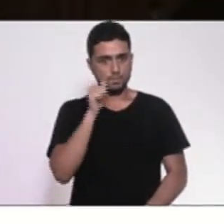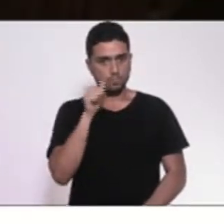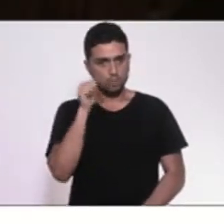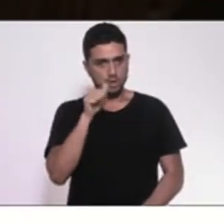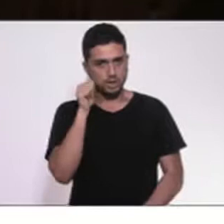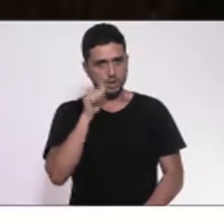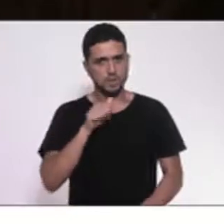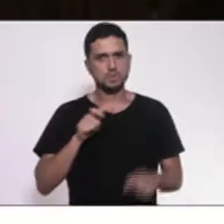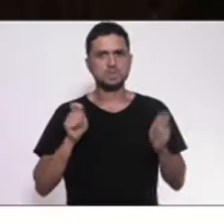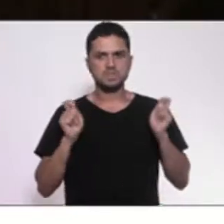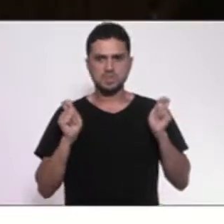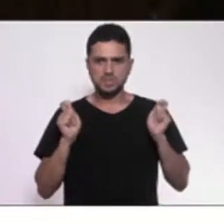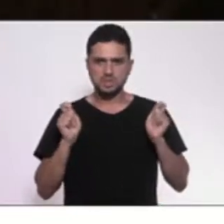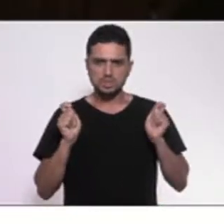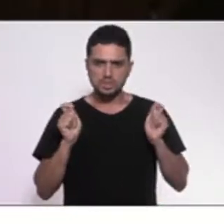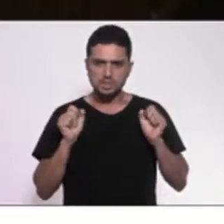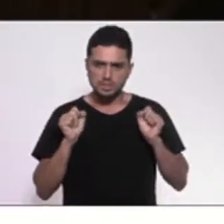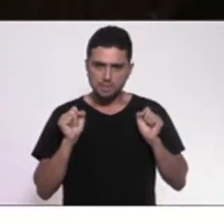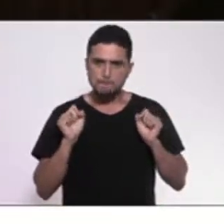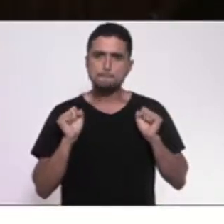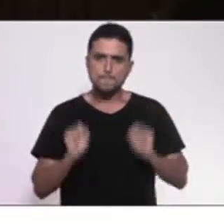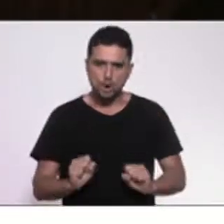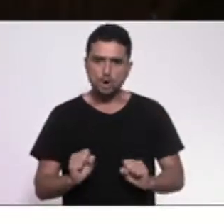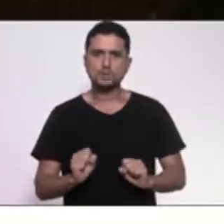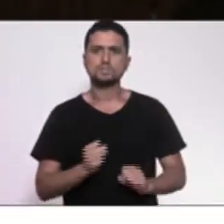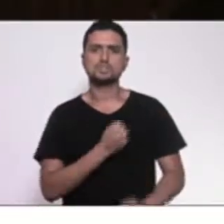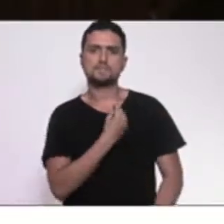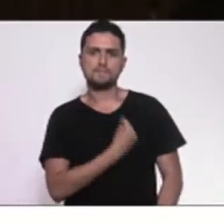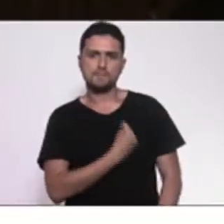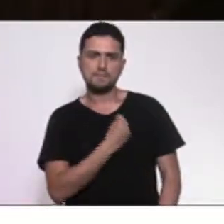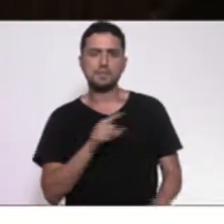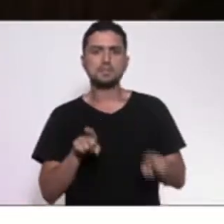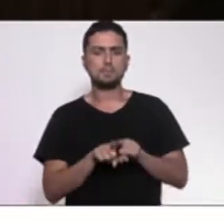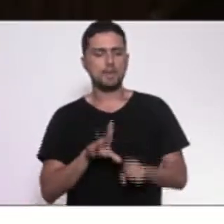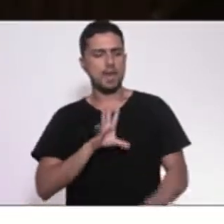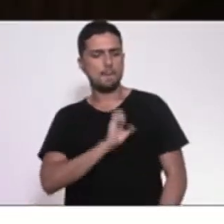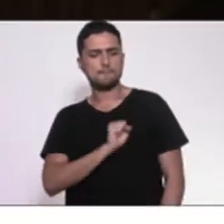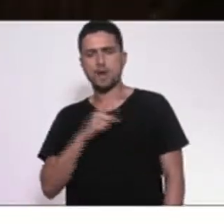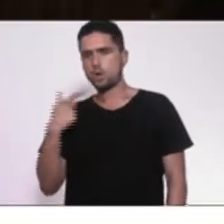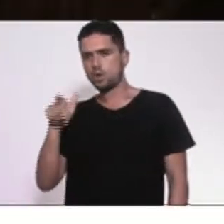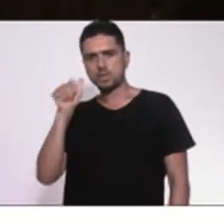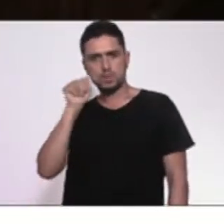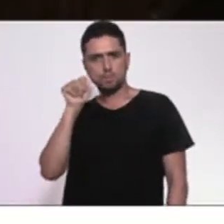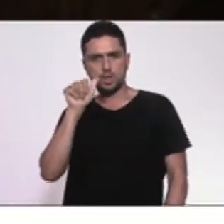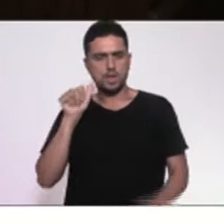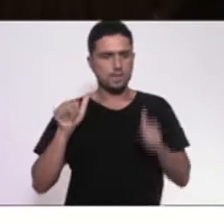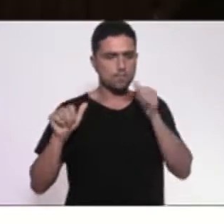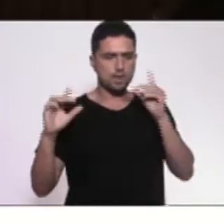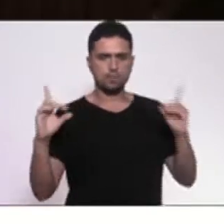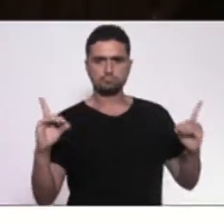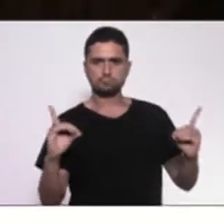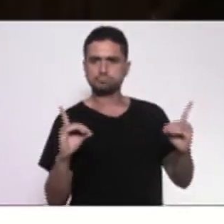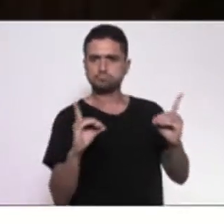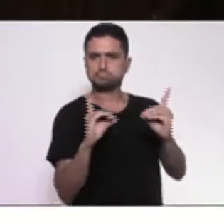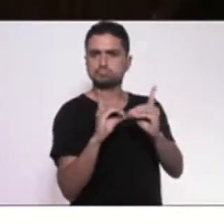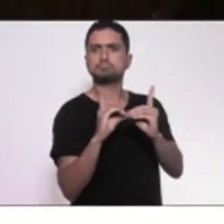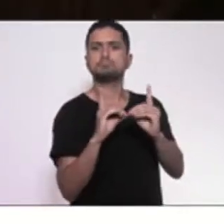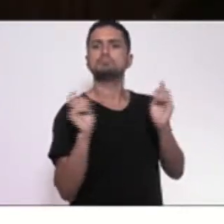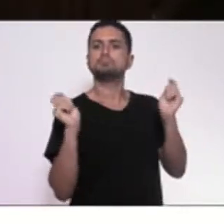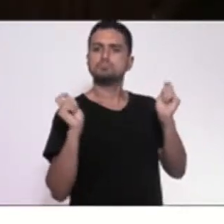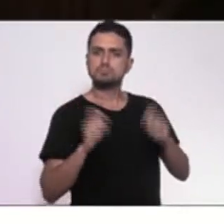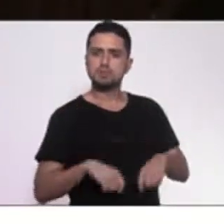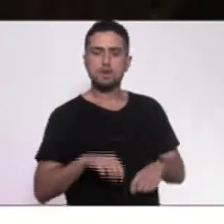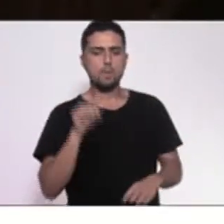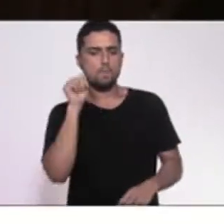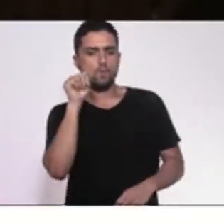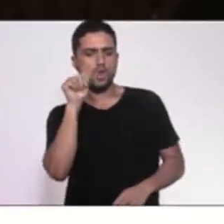podem viver, sim, e amar sem medo outras mulheres, porque mulher que ama outra mulher, sem dúvida nenhuma,